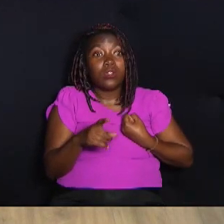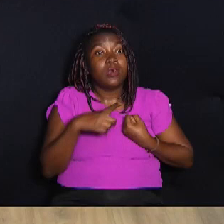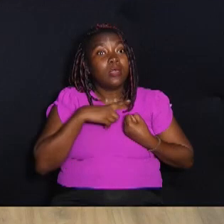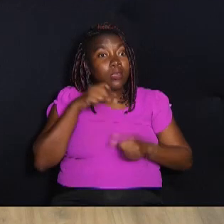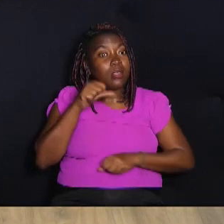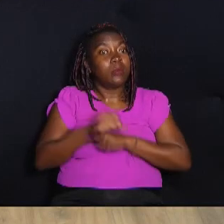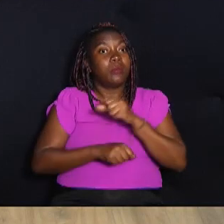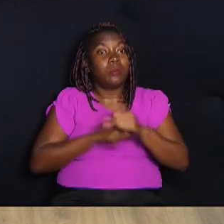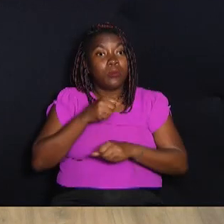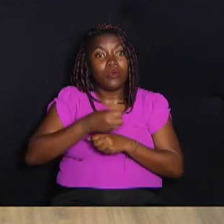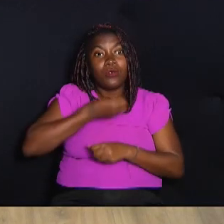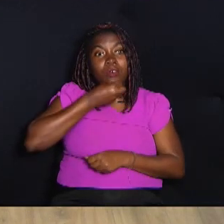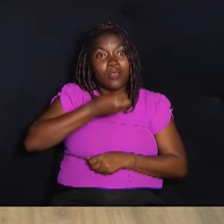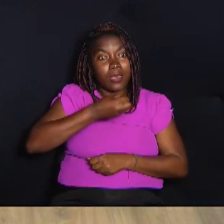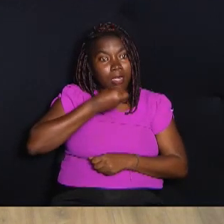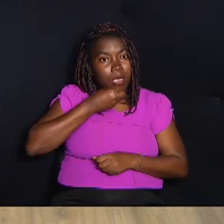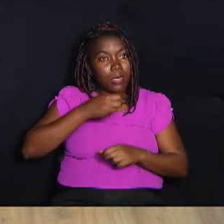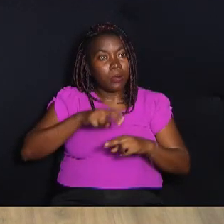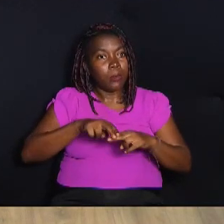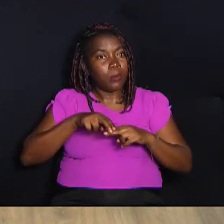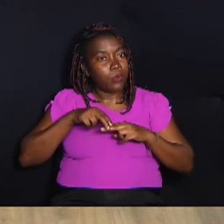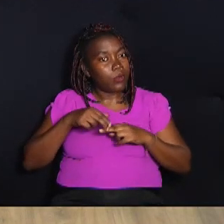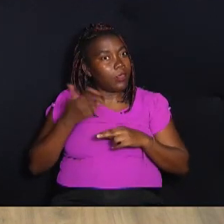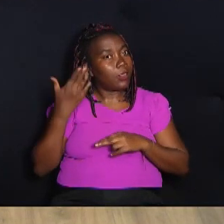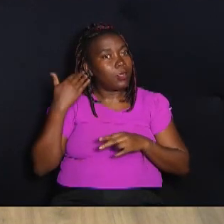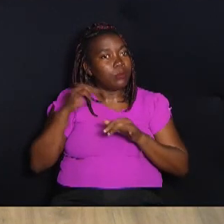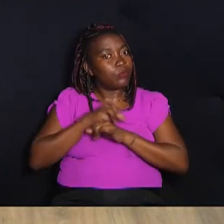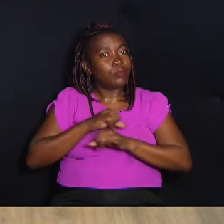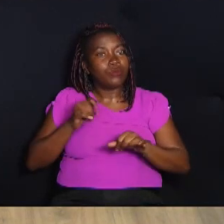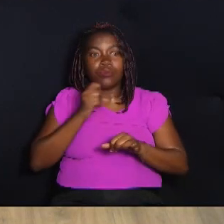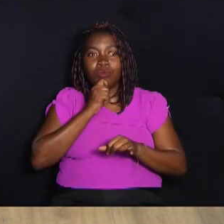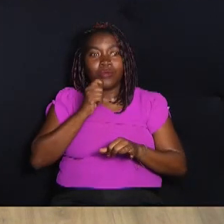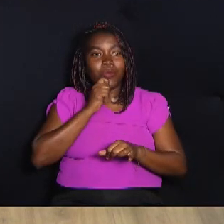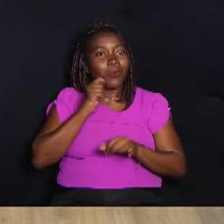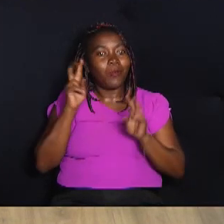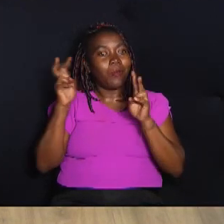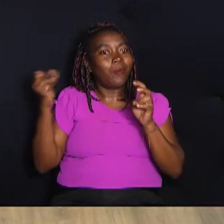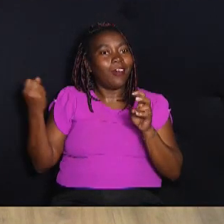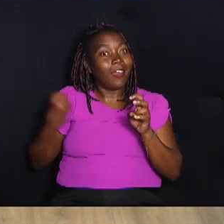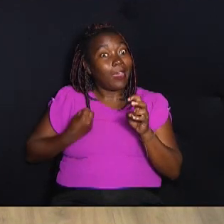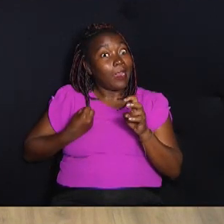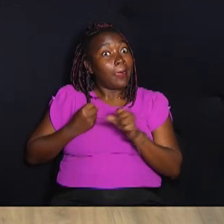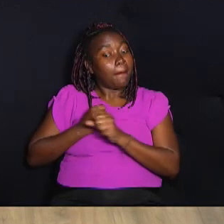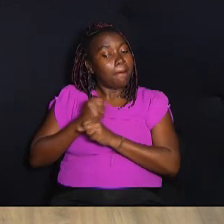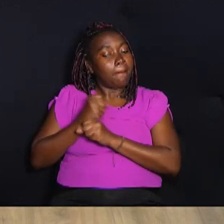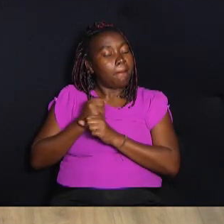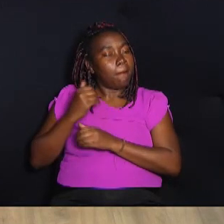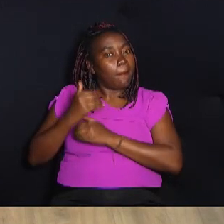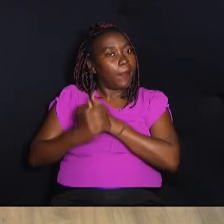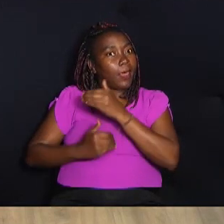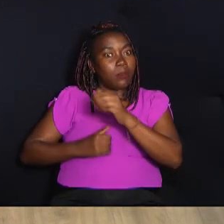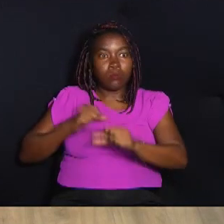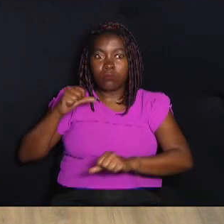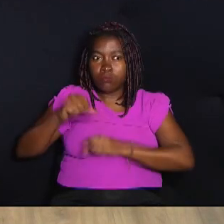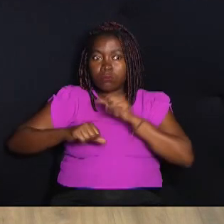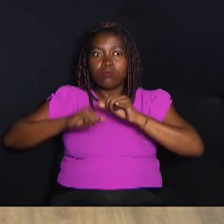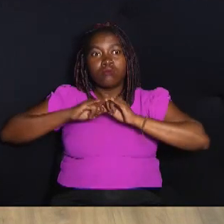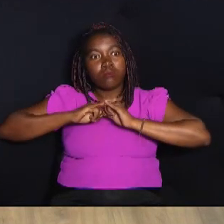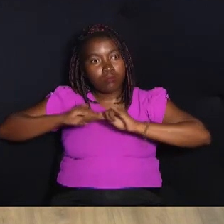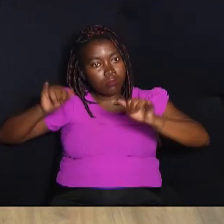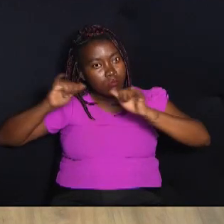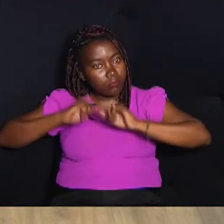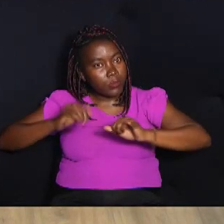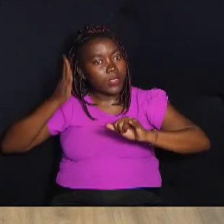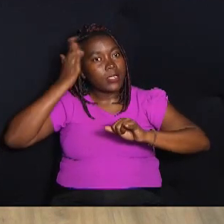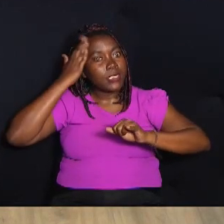no jornalismo, porque não era noticiado a questão do suicídio. De uns anos para cá, tem comentado sobre o assunto. A gente sabe